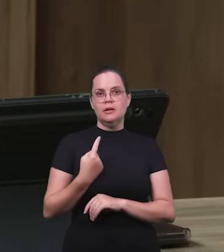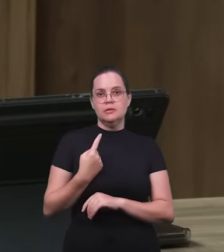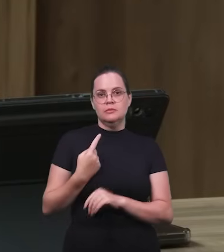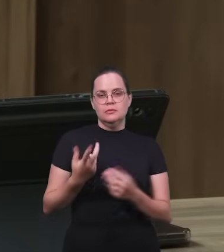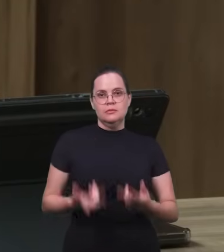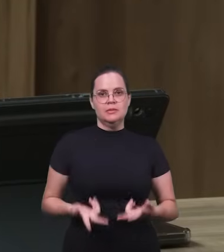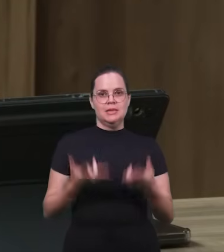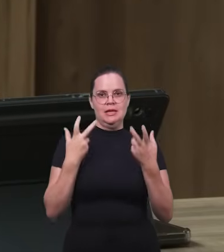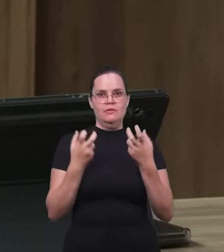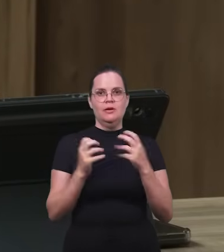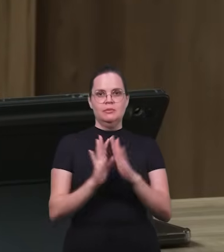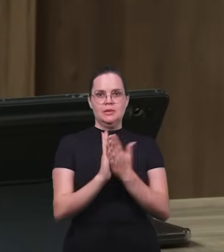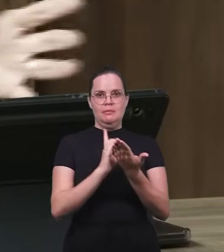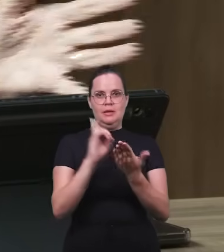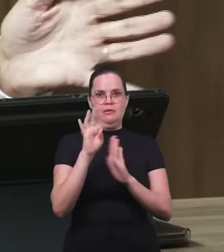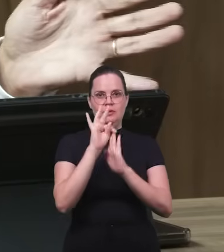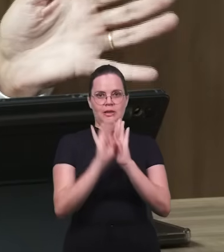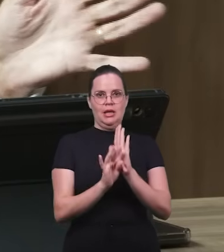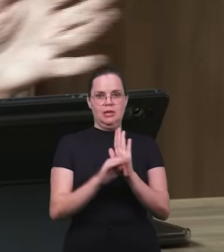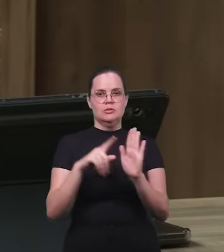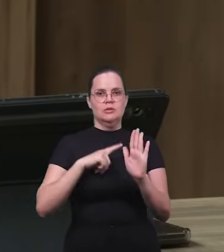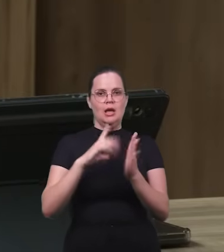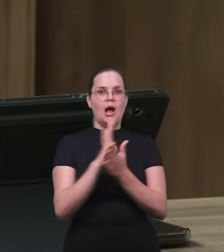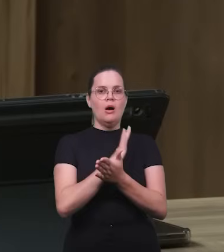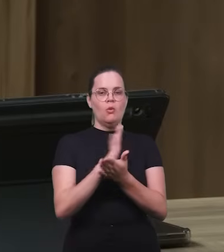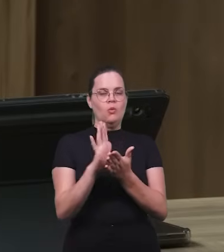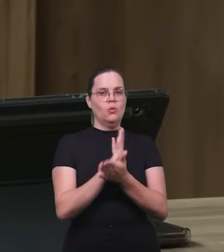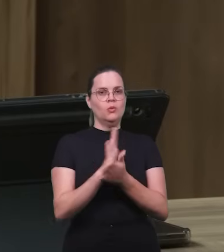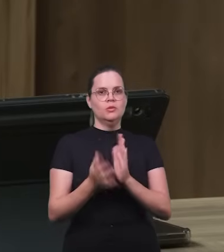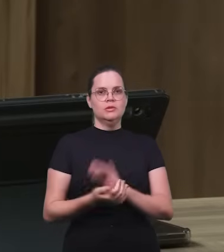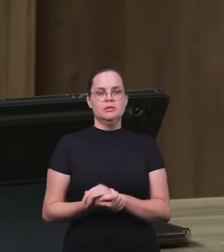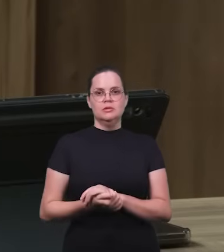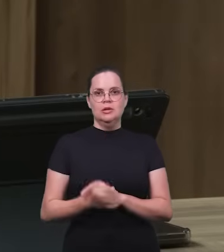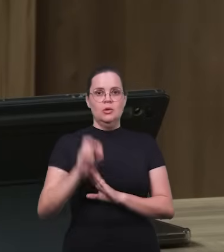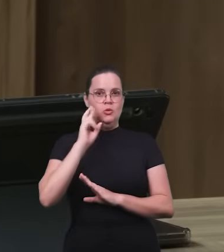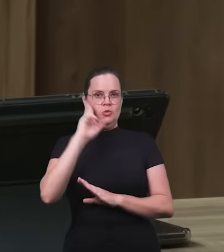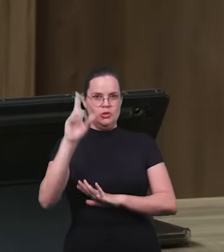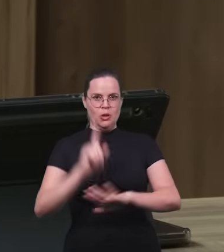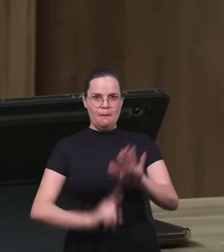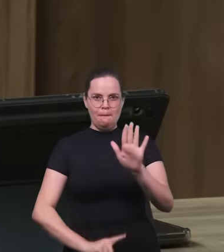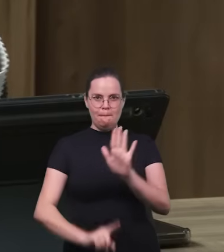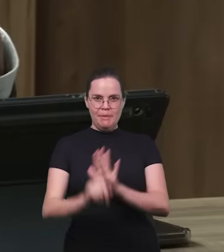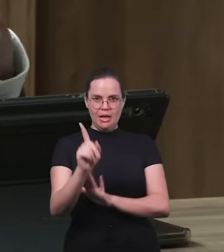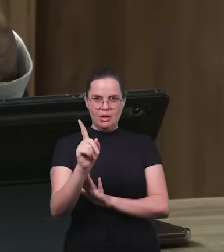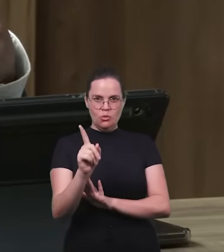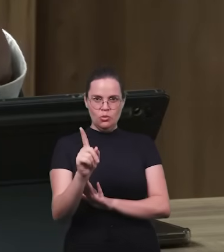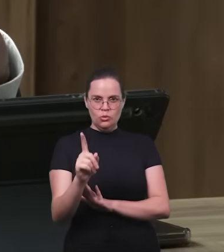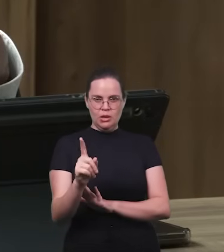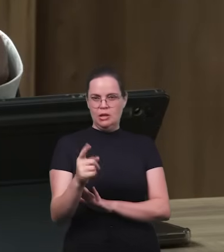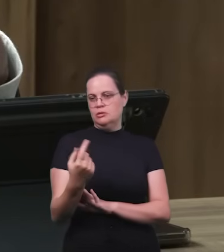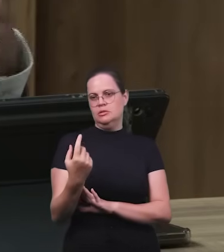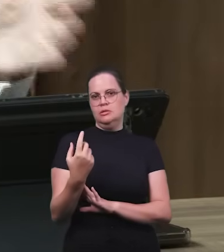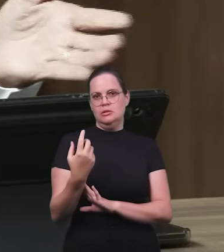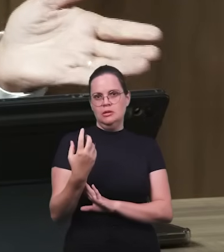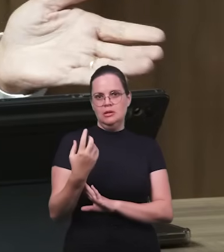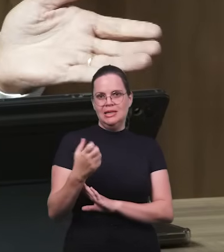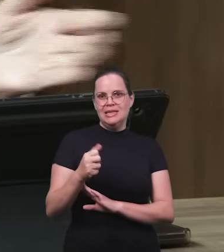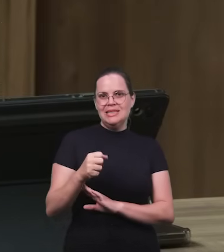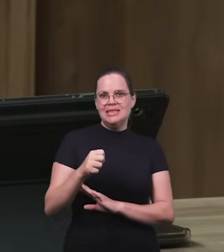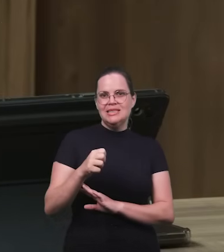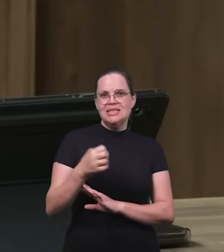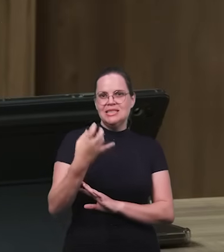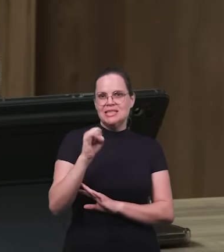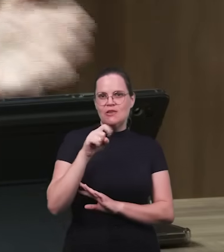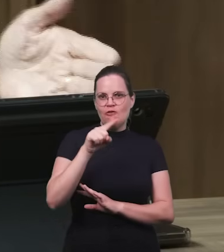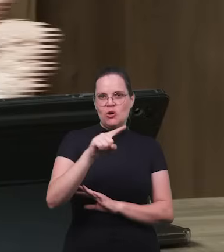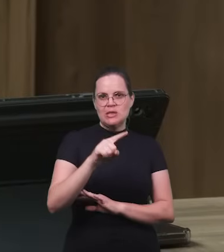na palavra, por exemplo, alguns textos bíblicos, né? O Senhor não pergunta, sem santificação ninguém verá Deus? Não é